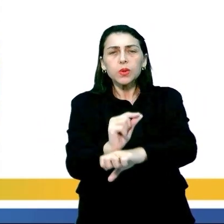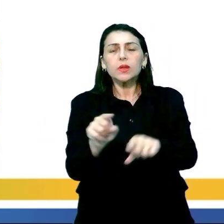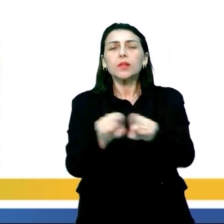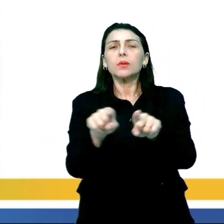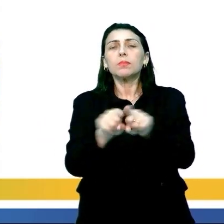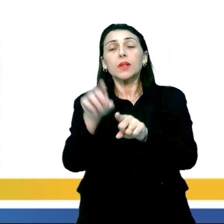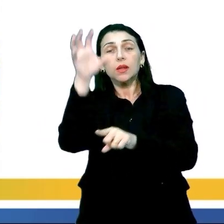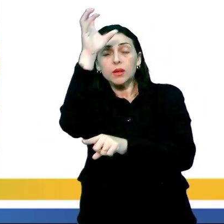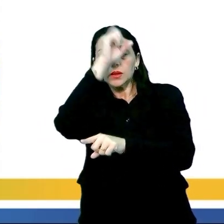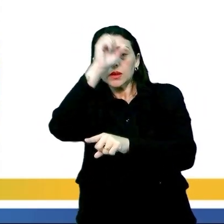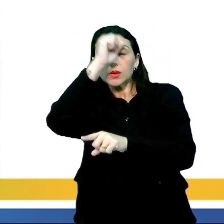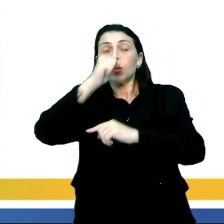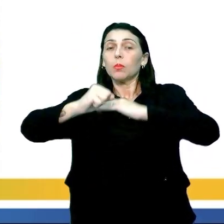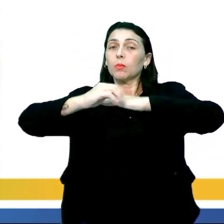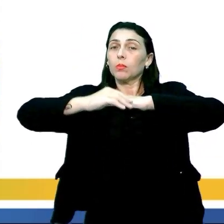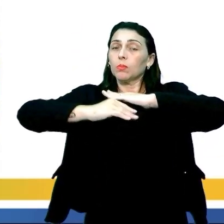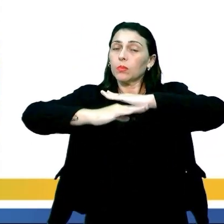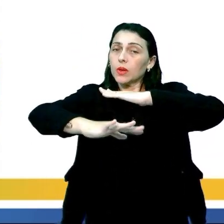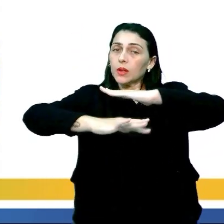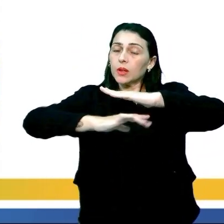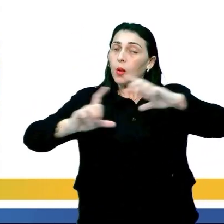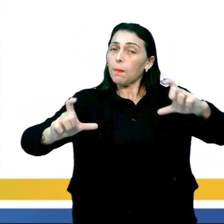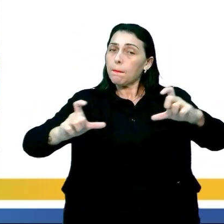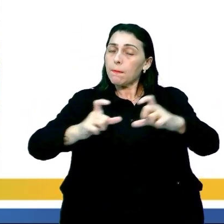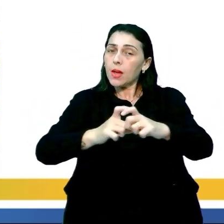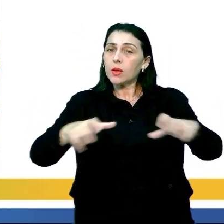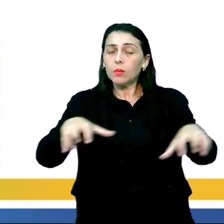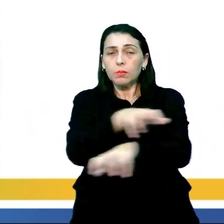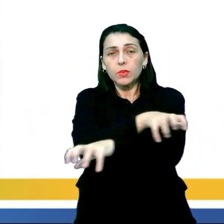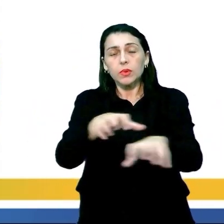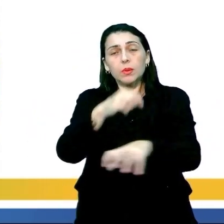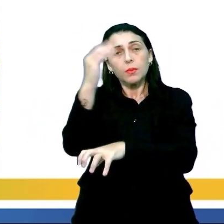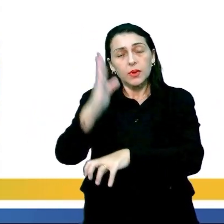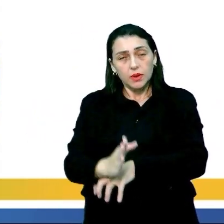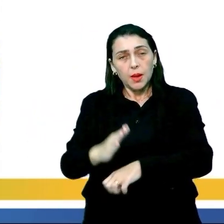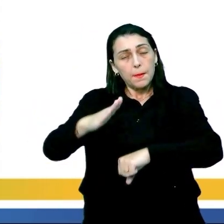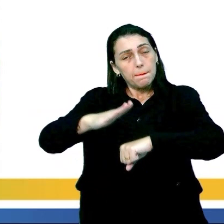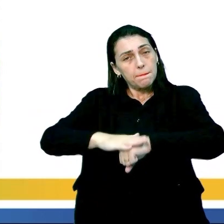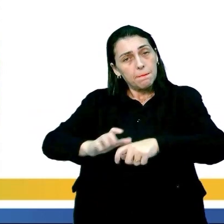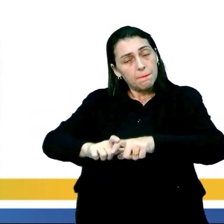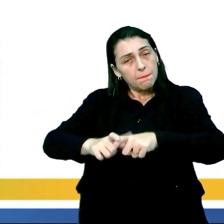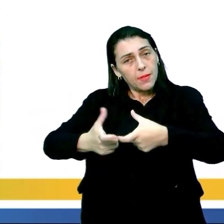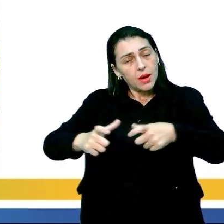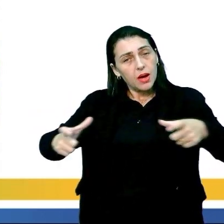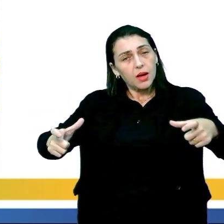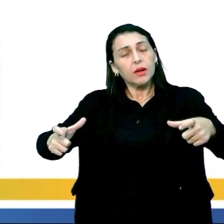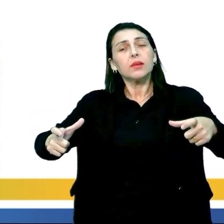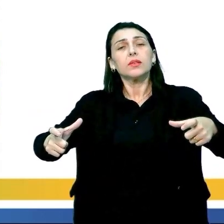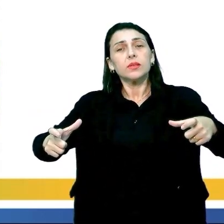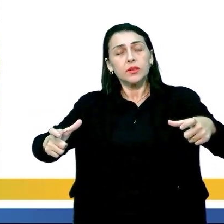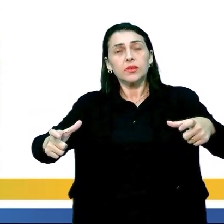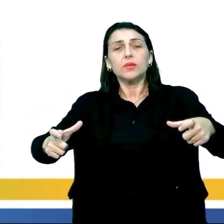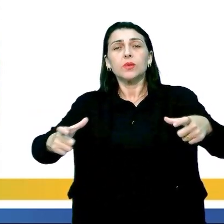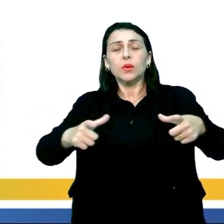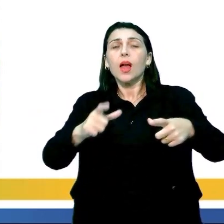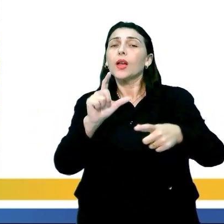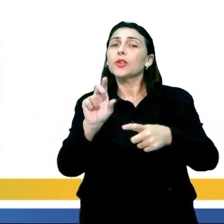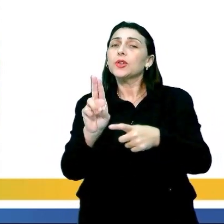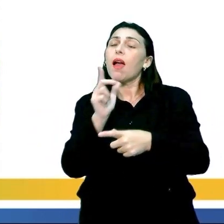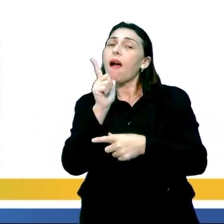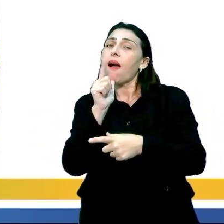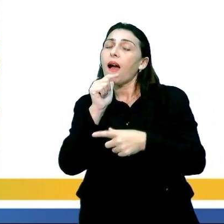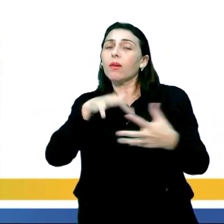gente aprendeu também sobre o Pantanal. É o menor bioma brasileiro e é uma das maiores extensões de área úmidas